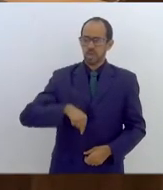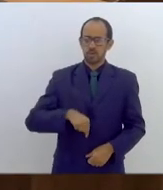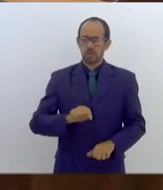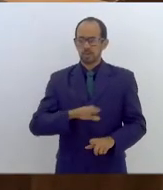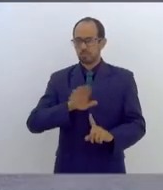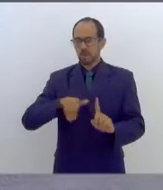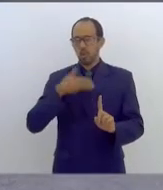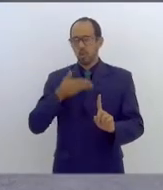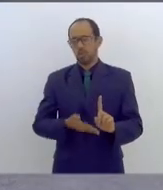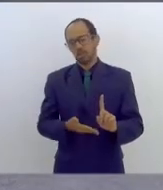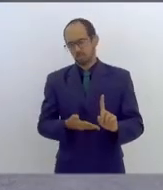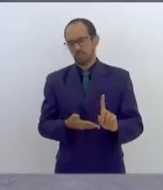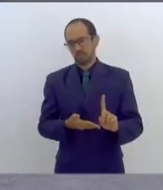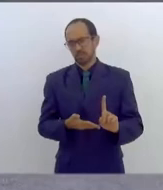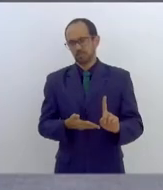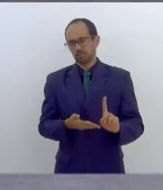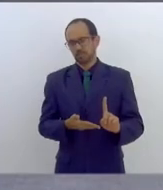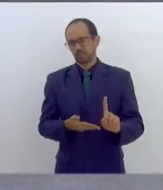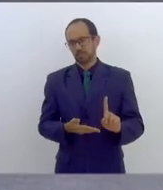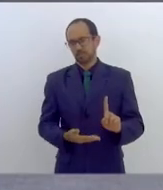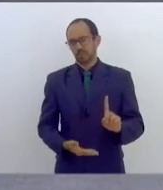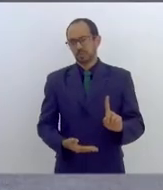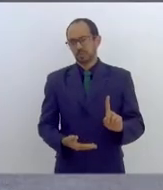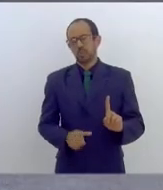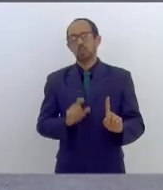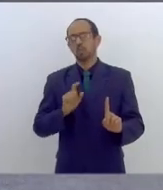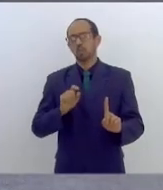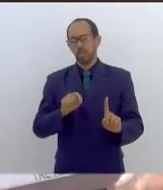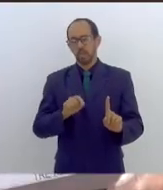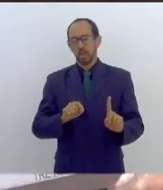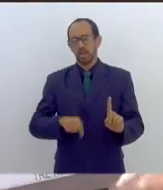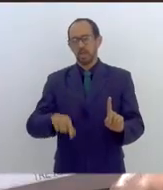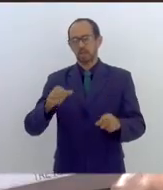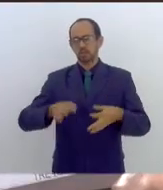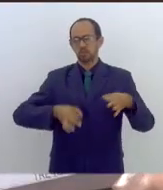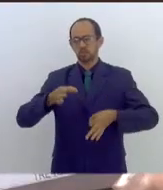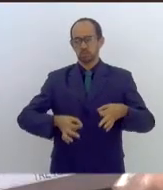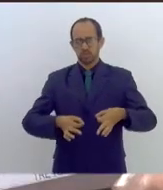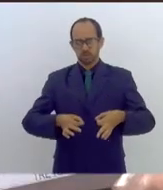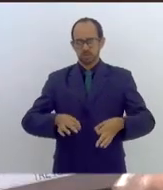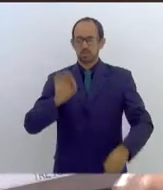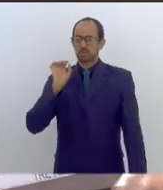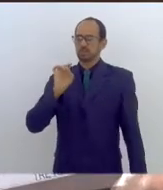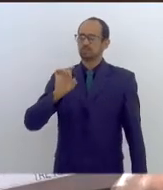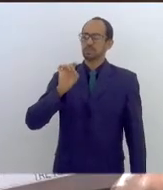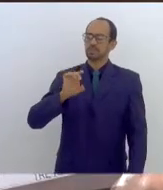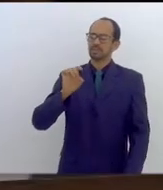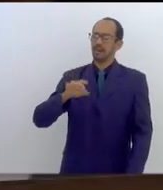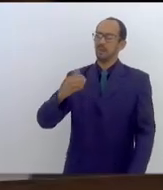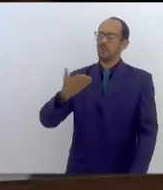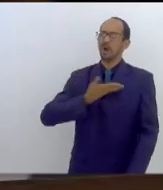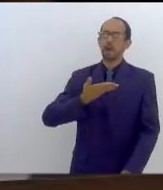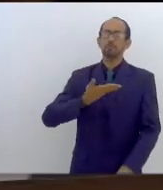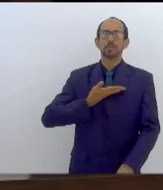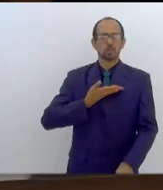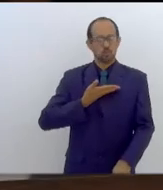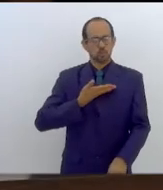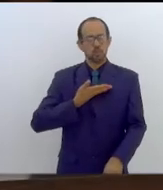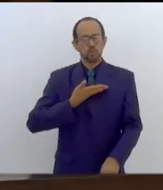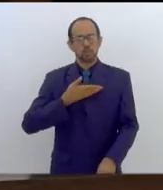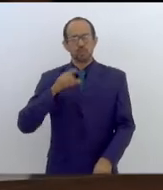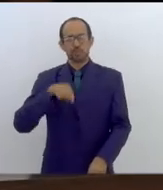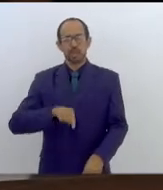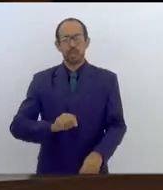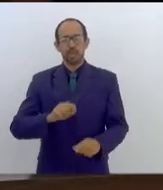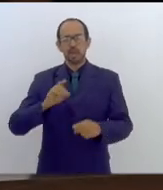homenagear este magistrado E especialmente amigo o